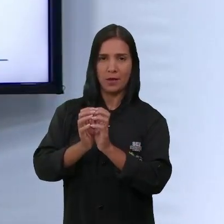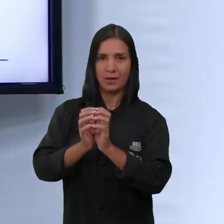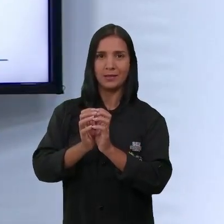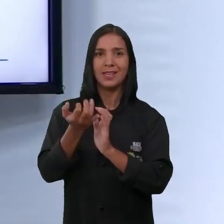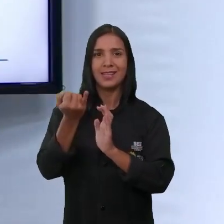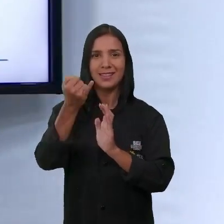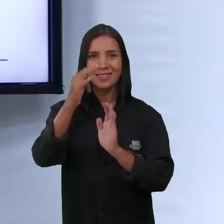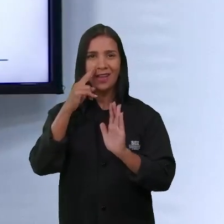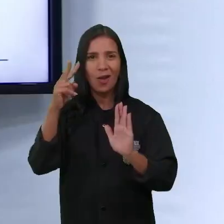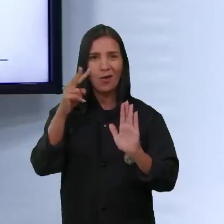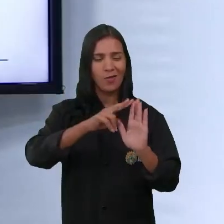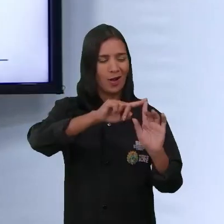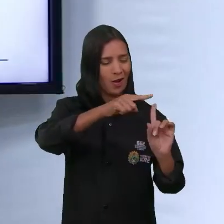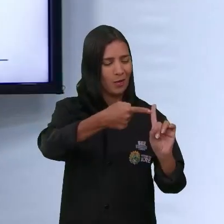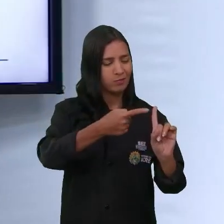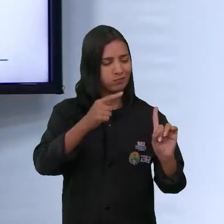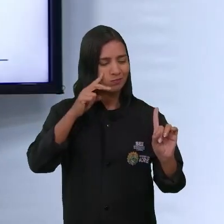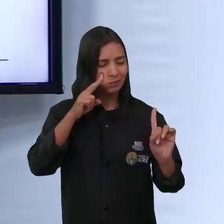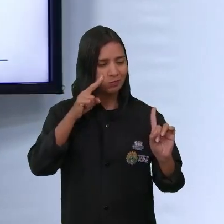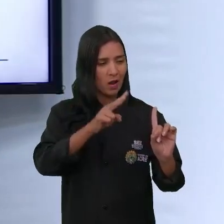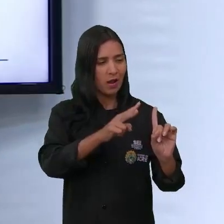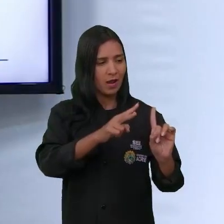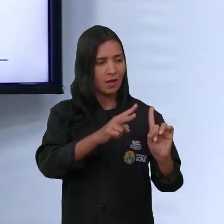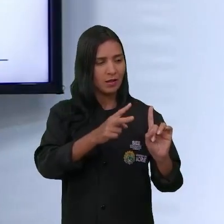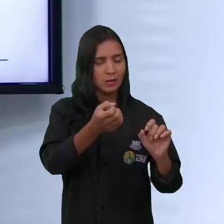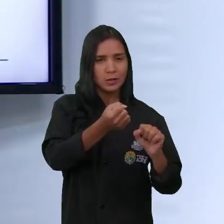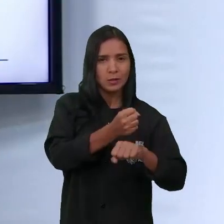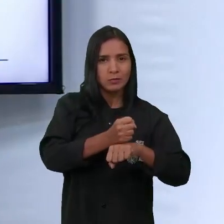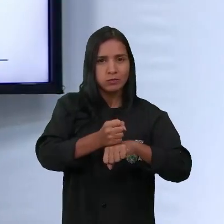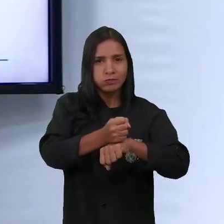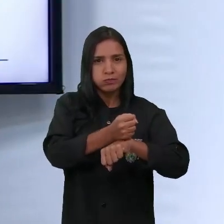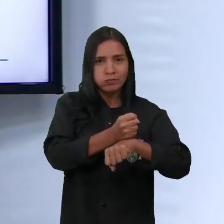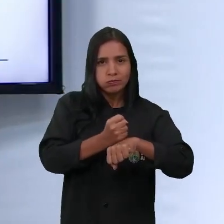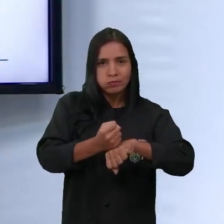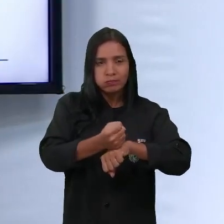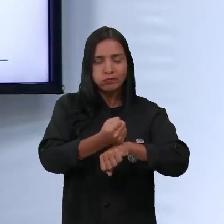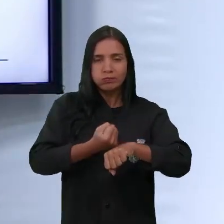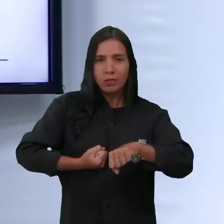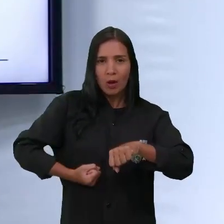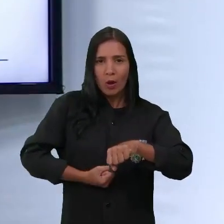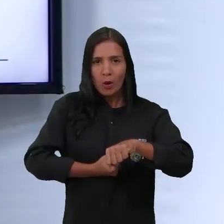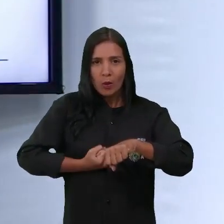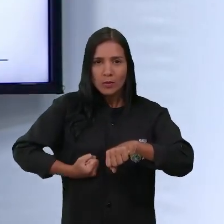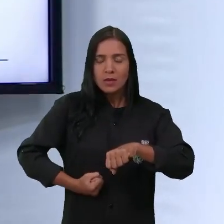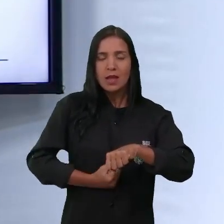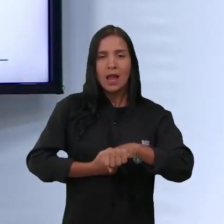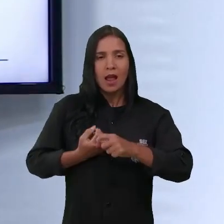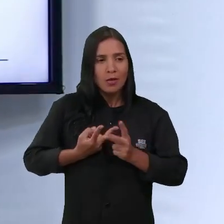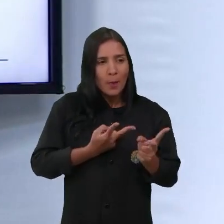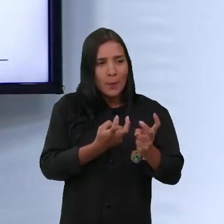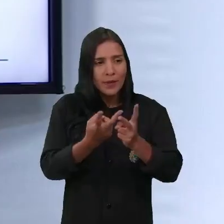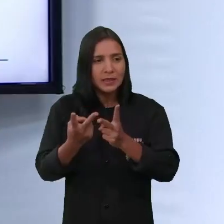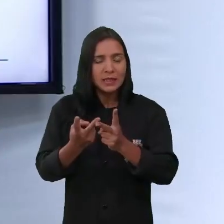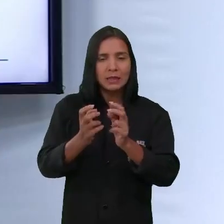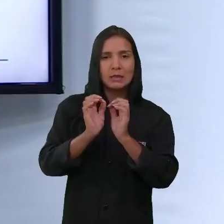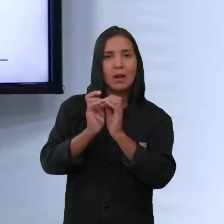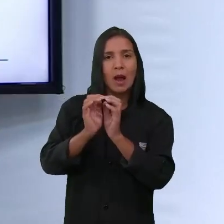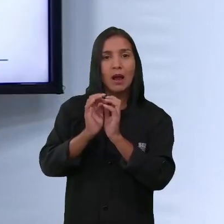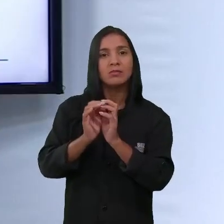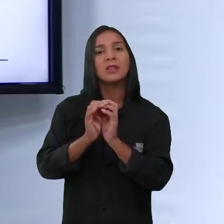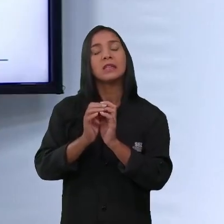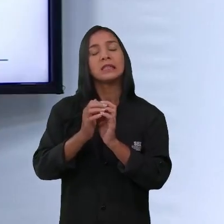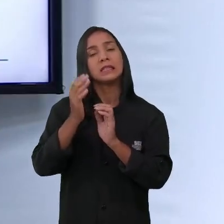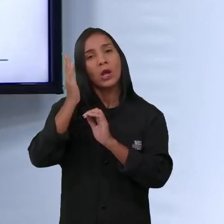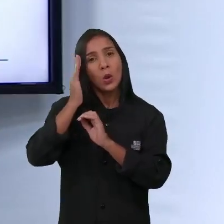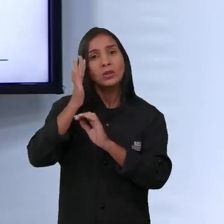gestação, ocorre essa formação cerebral, ela ocorre de maneira parcial, levando a